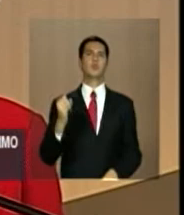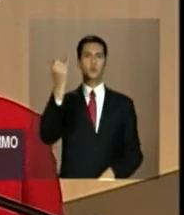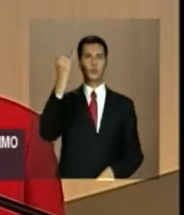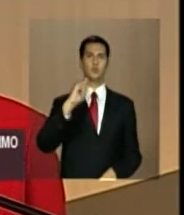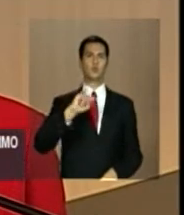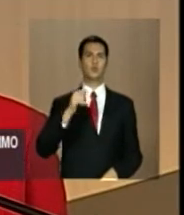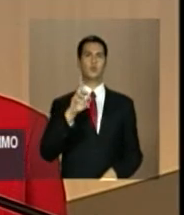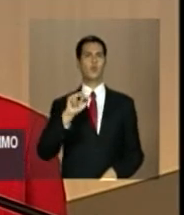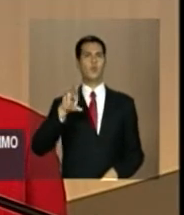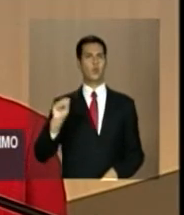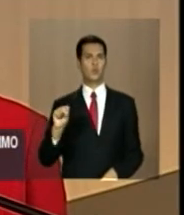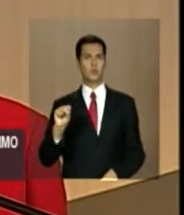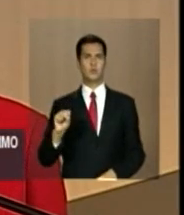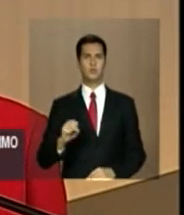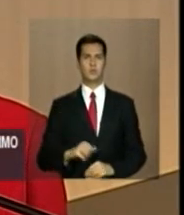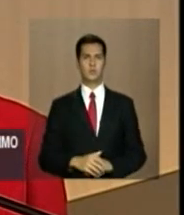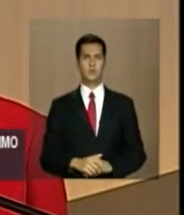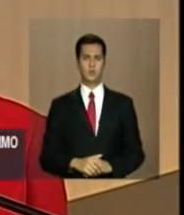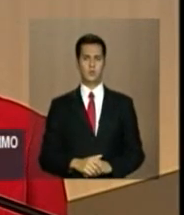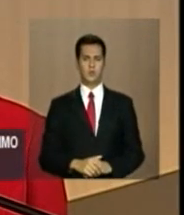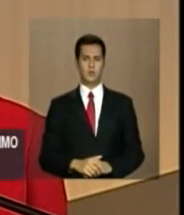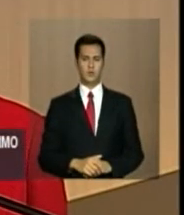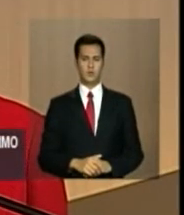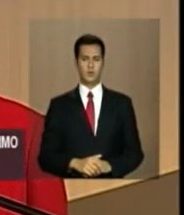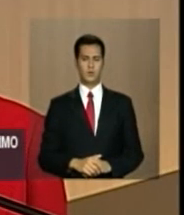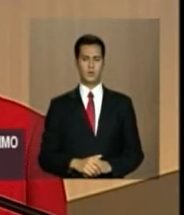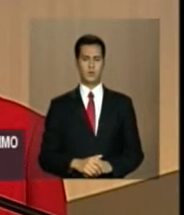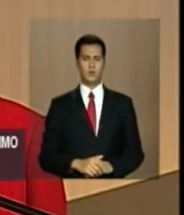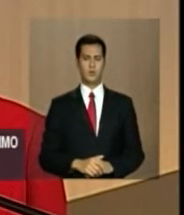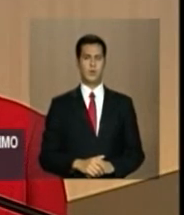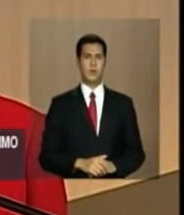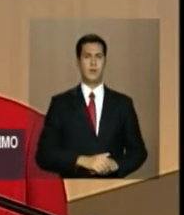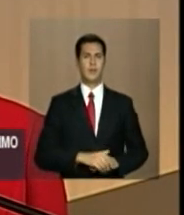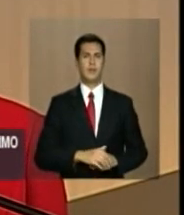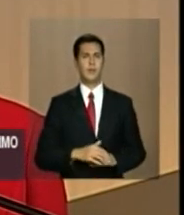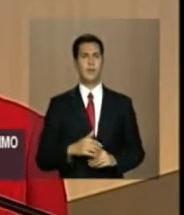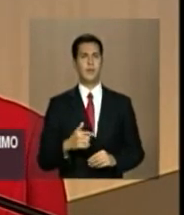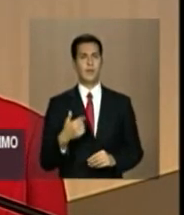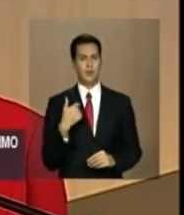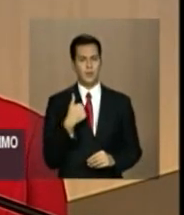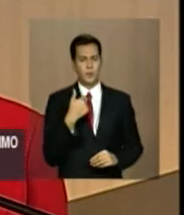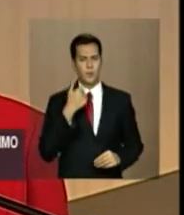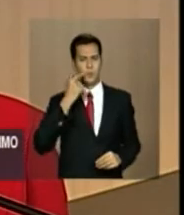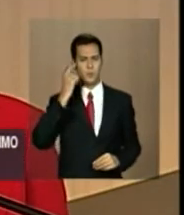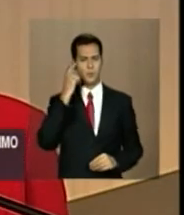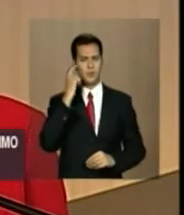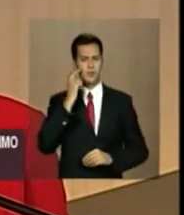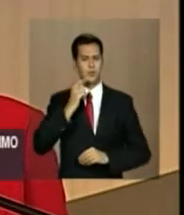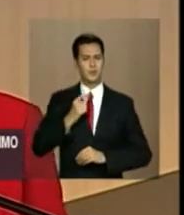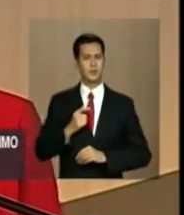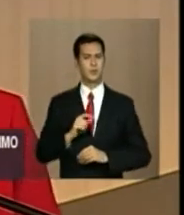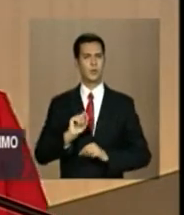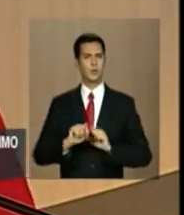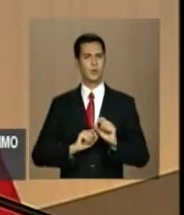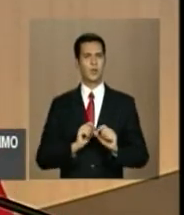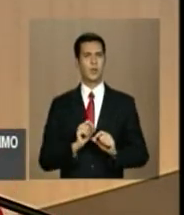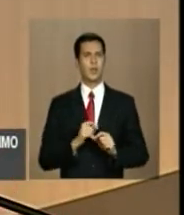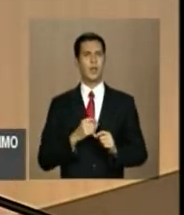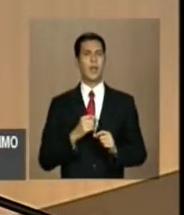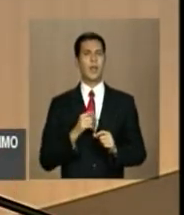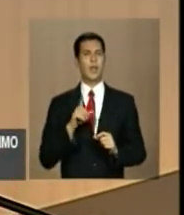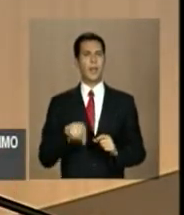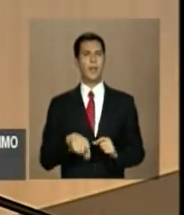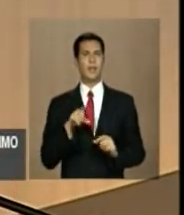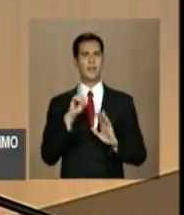e nem terei jamais a pretensão de reduzir taxa de juros por decreto. Agora, eu tenho